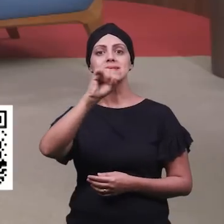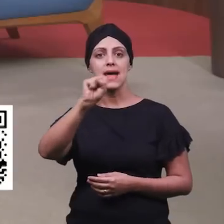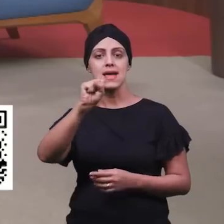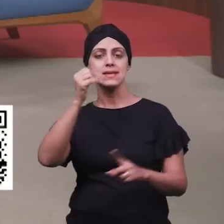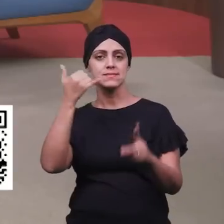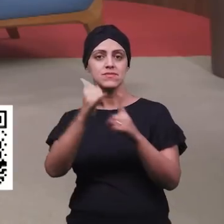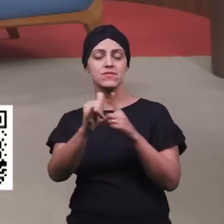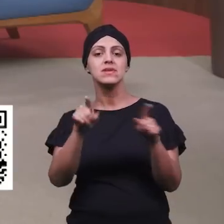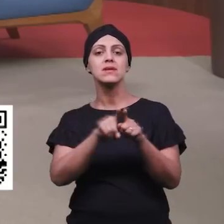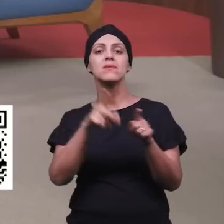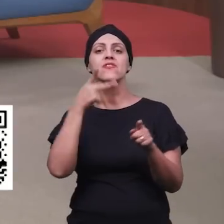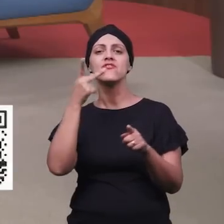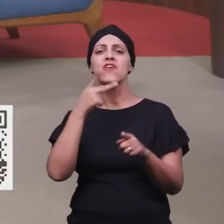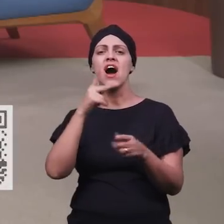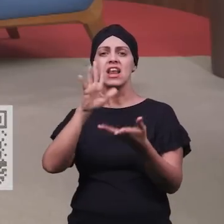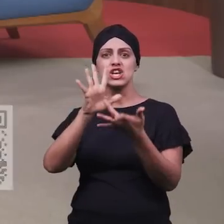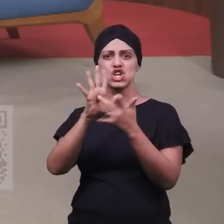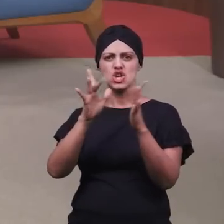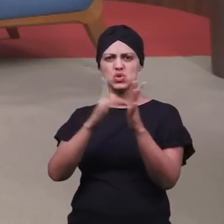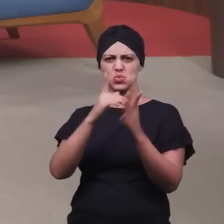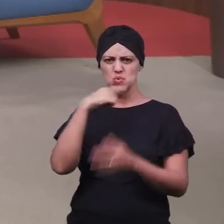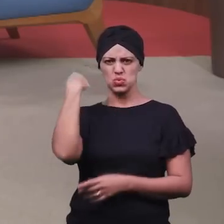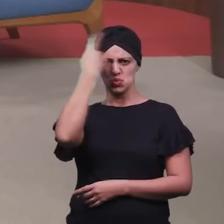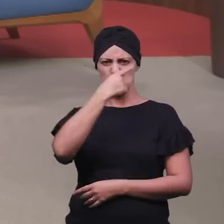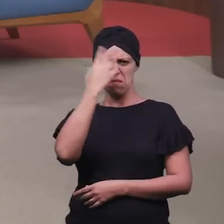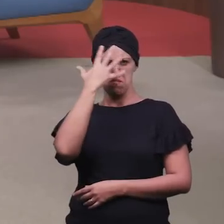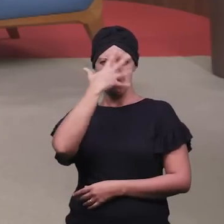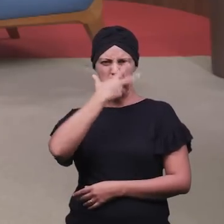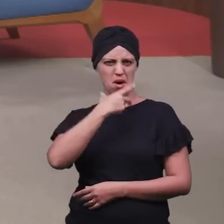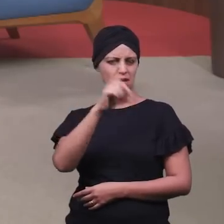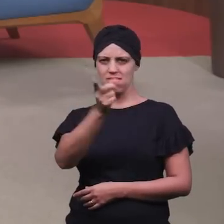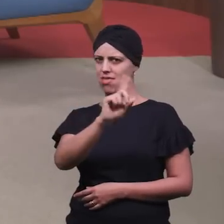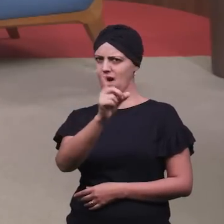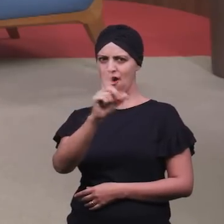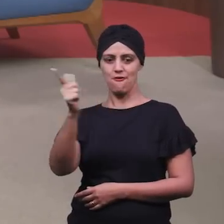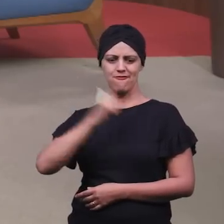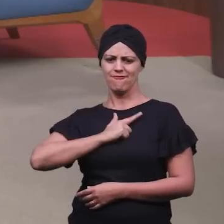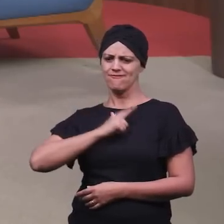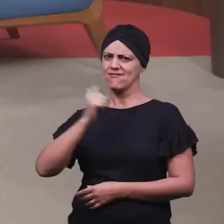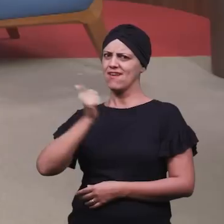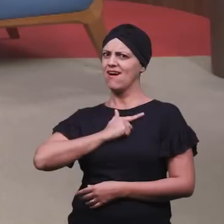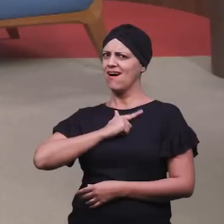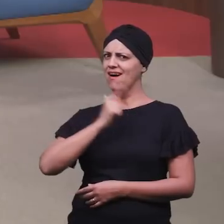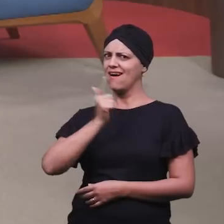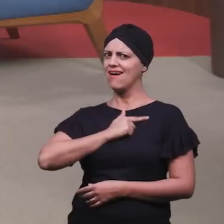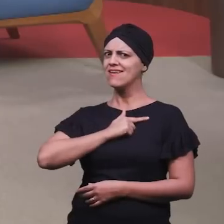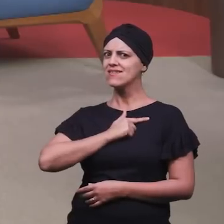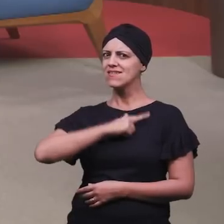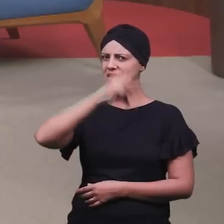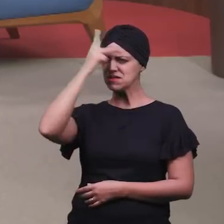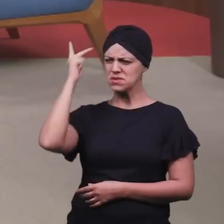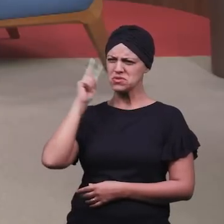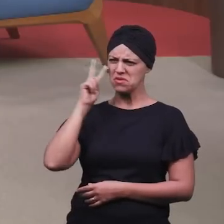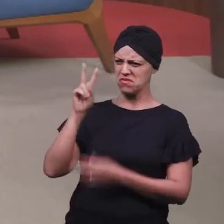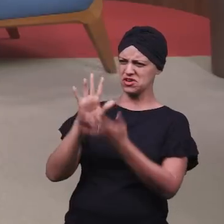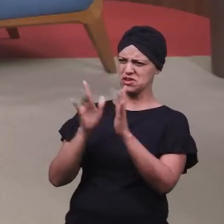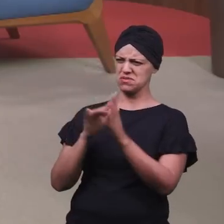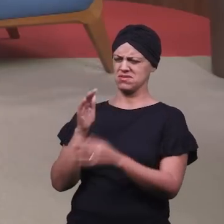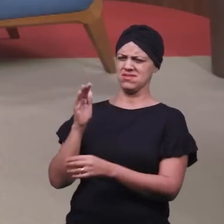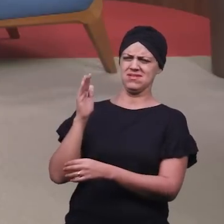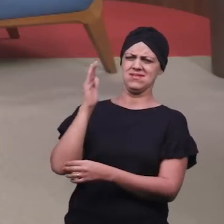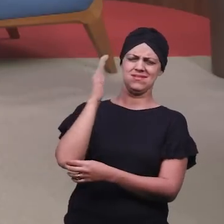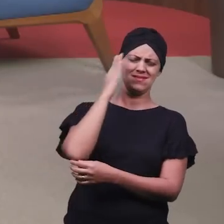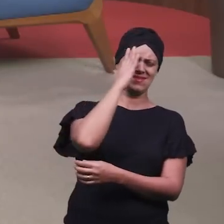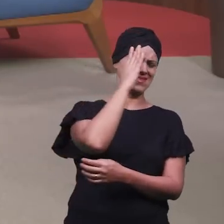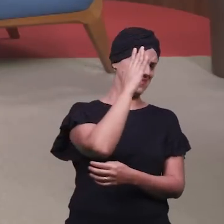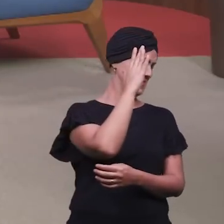ele fala exatamente isso de Jesus, né? Que ele não tinha beleza nem formosura, não era desejado, né? não tinha os